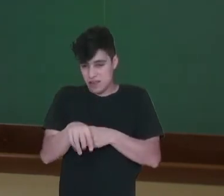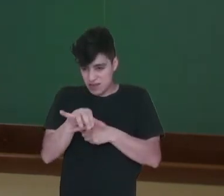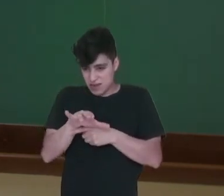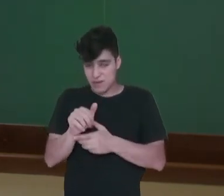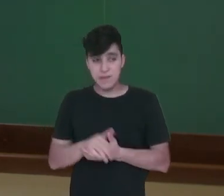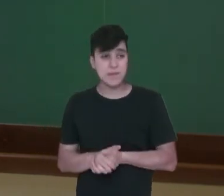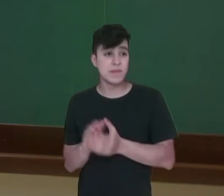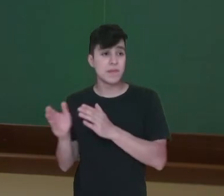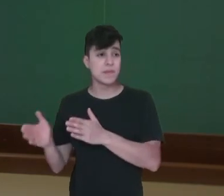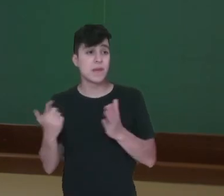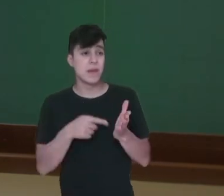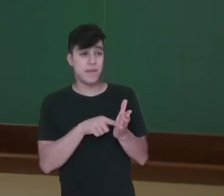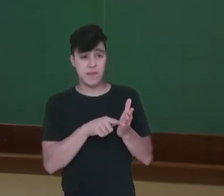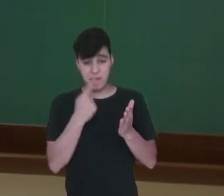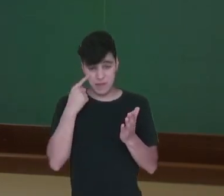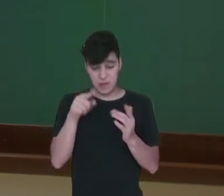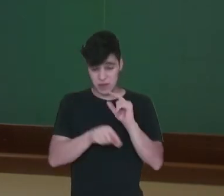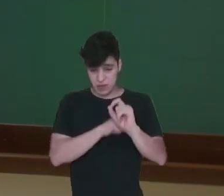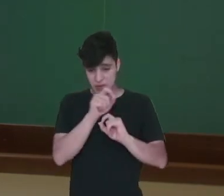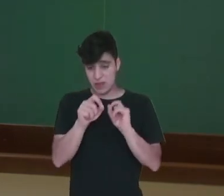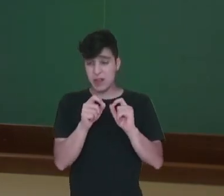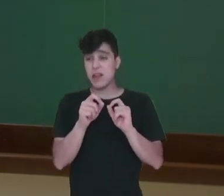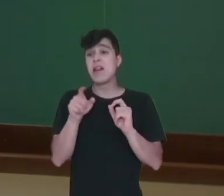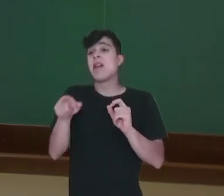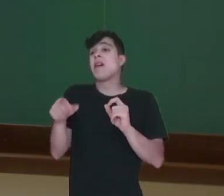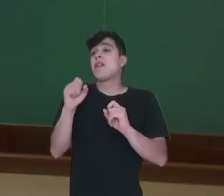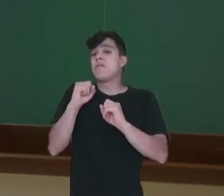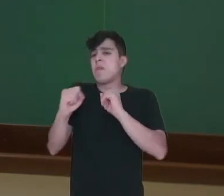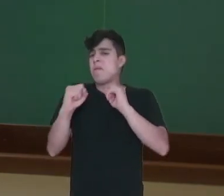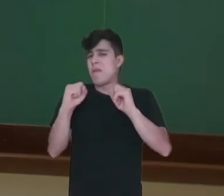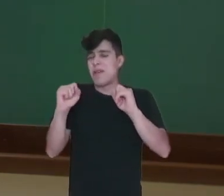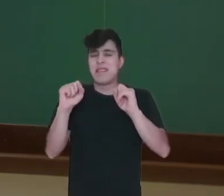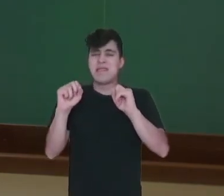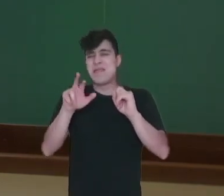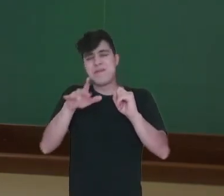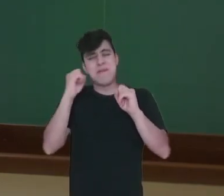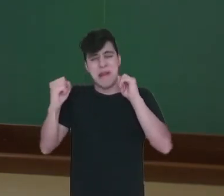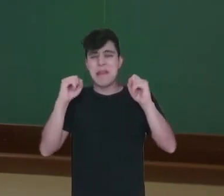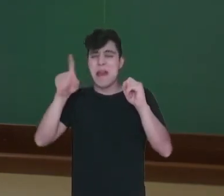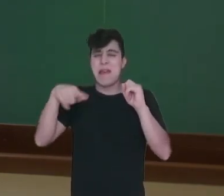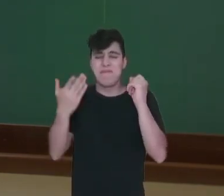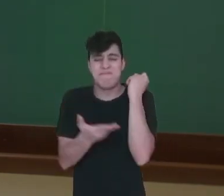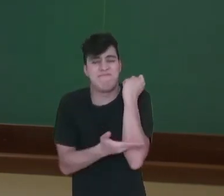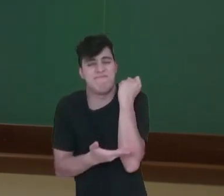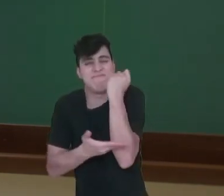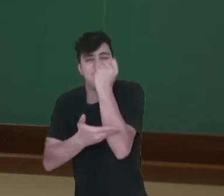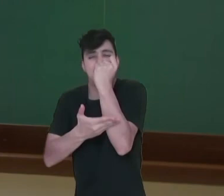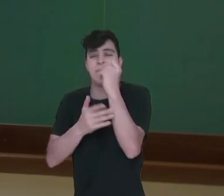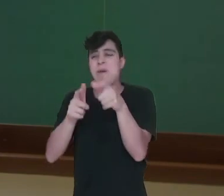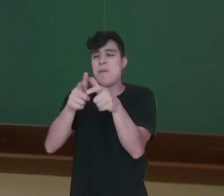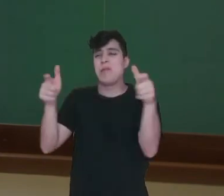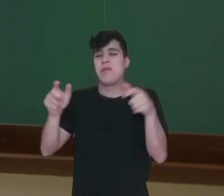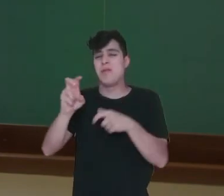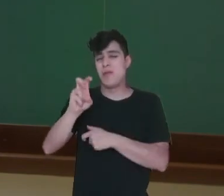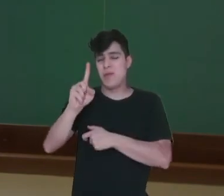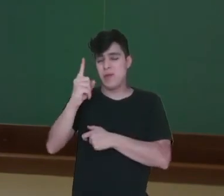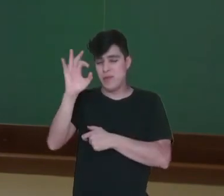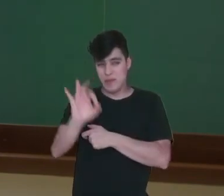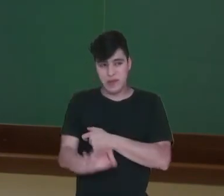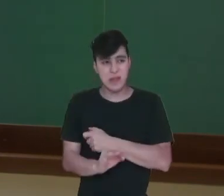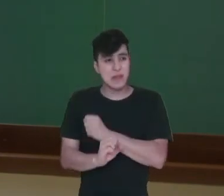o desmatamento da floresta atlântica ali, que aumentou cerca de 60% em um ano. Então, se a gente já tem o